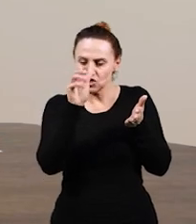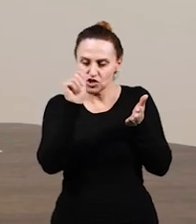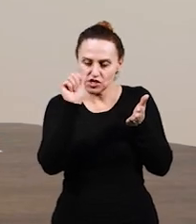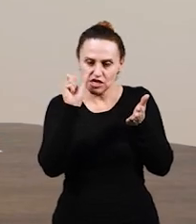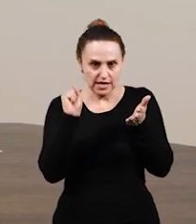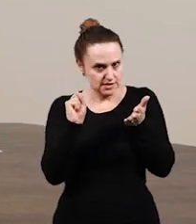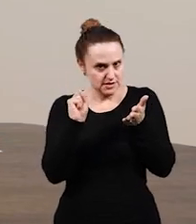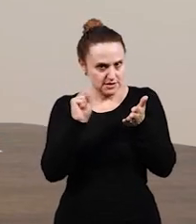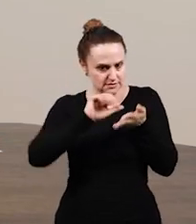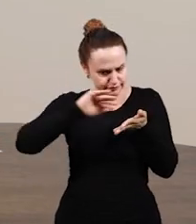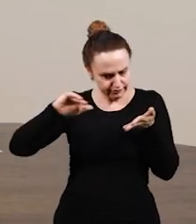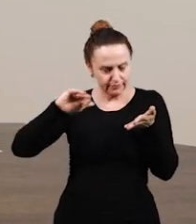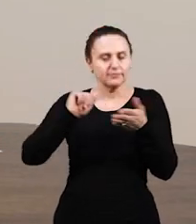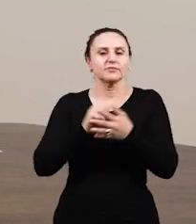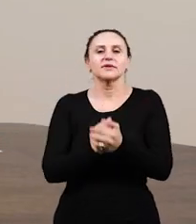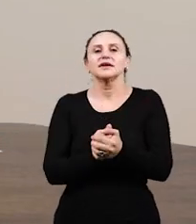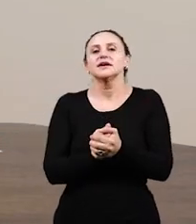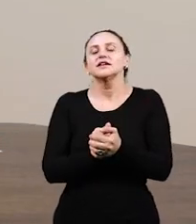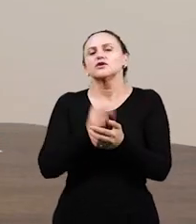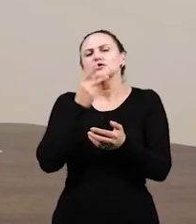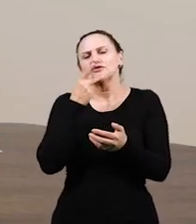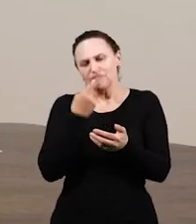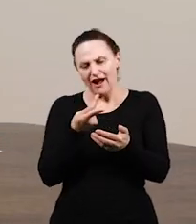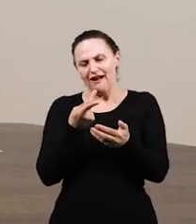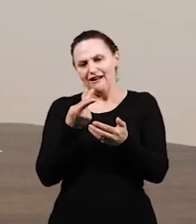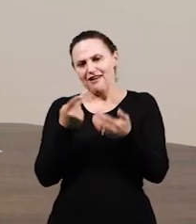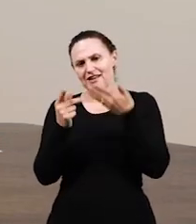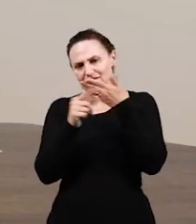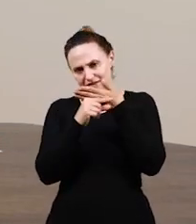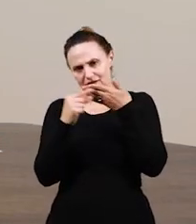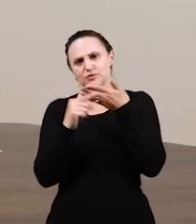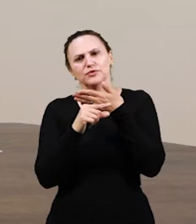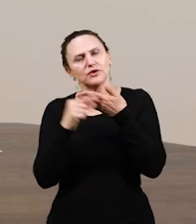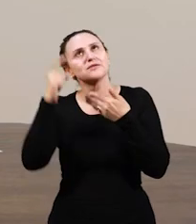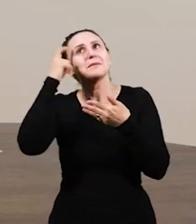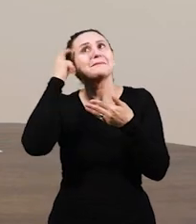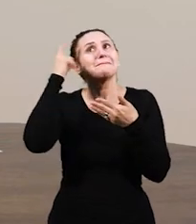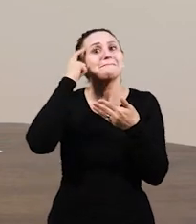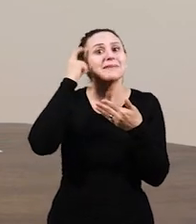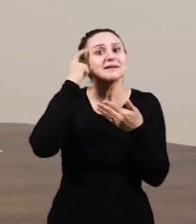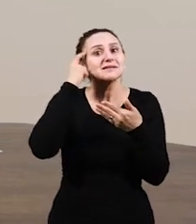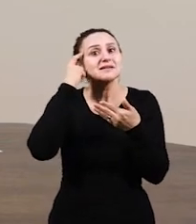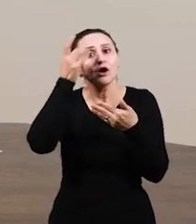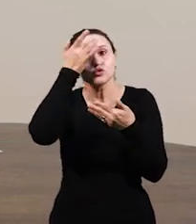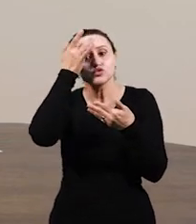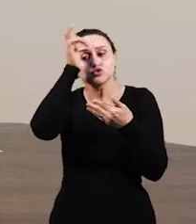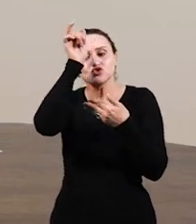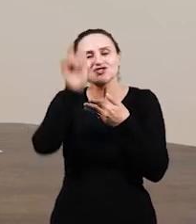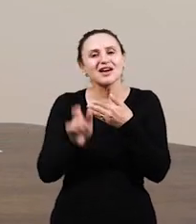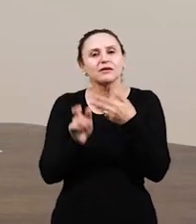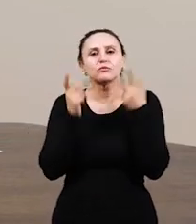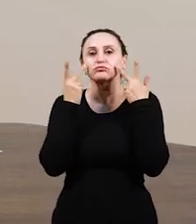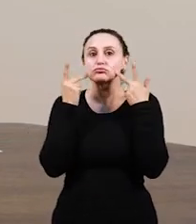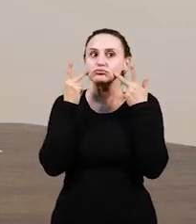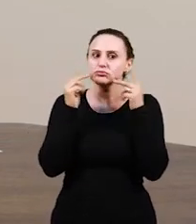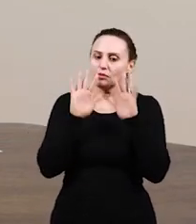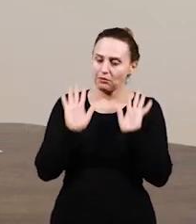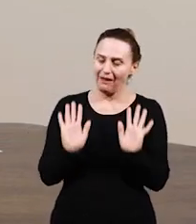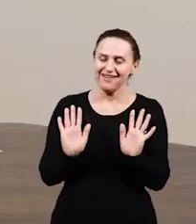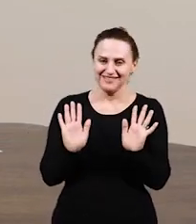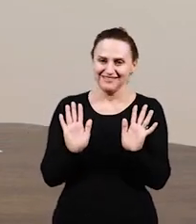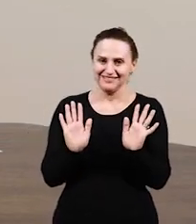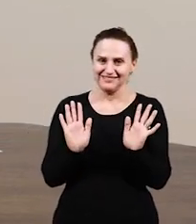de de mentalismo dele no gerativismo achamos que ano a gente vai pensar no sujeitos ditos normais